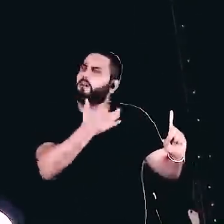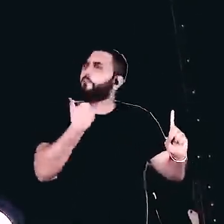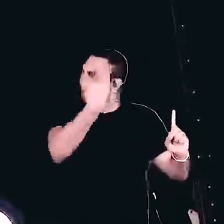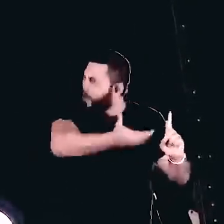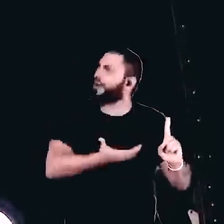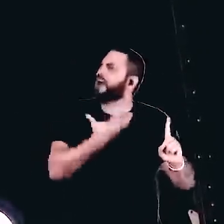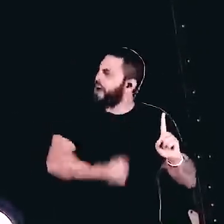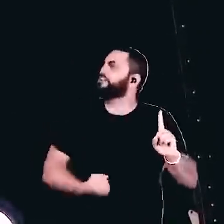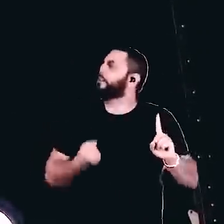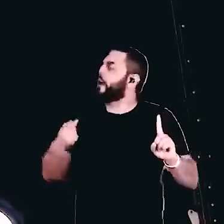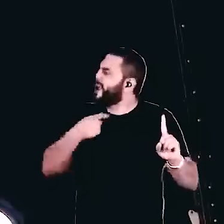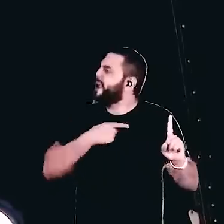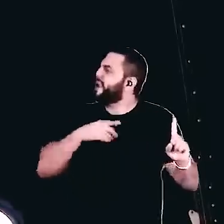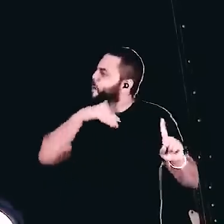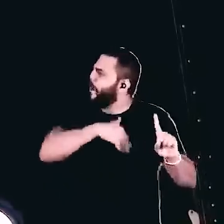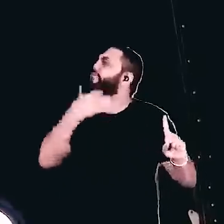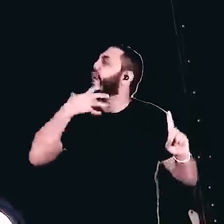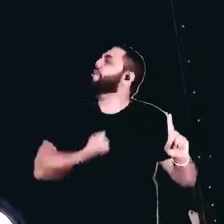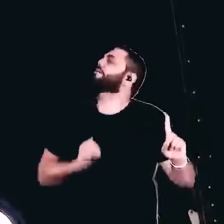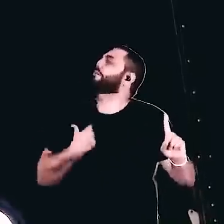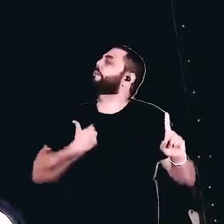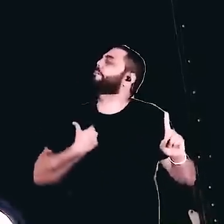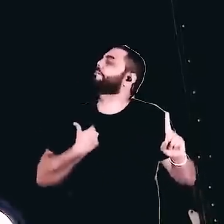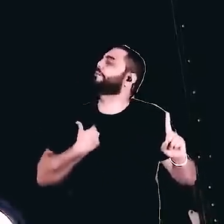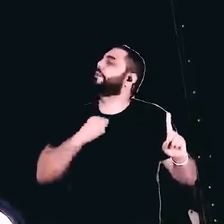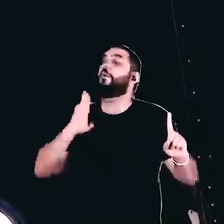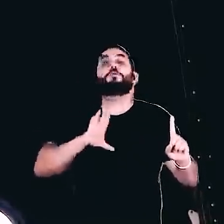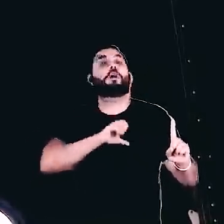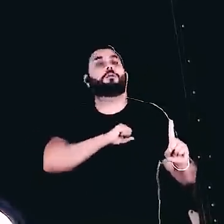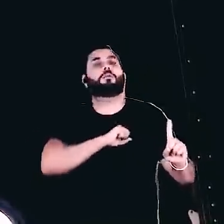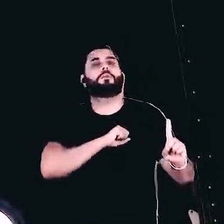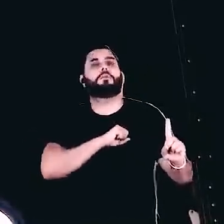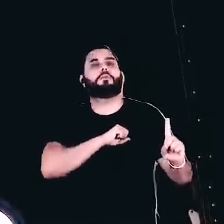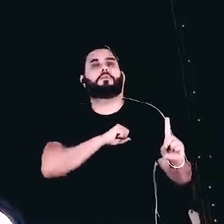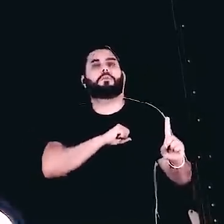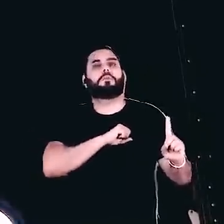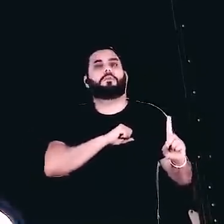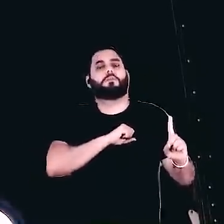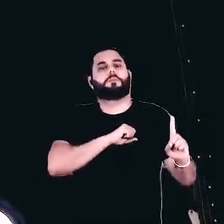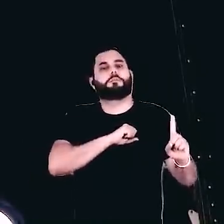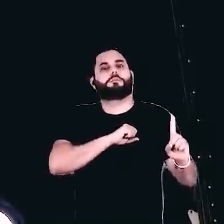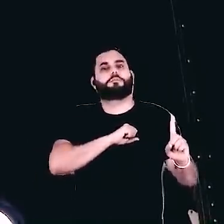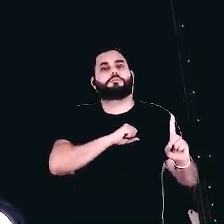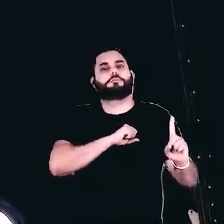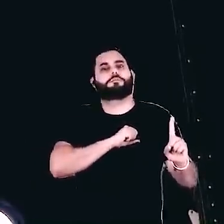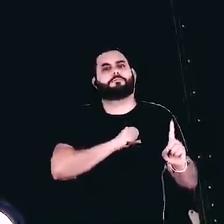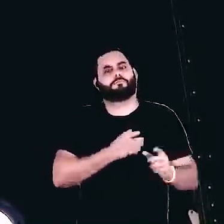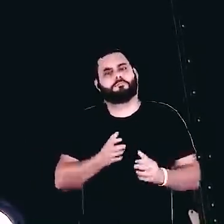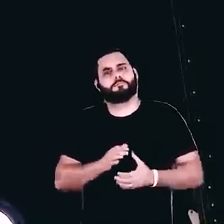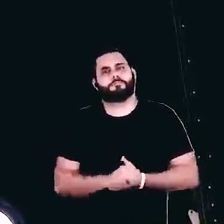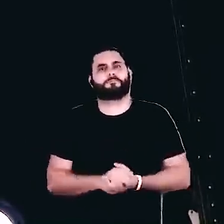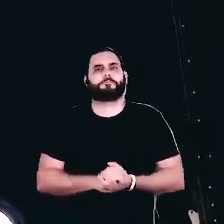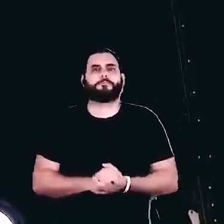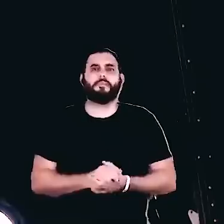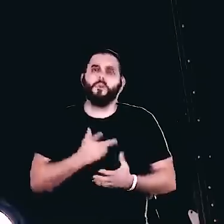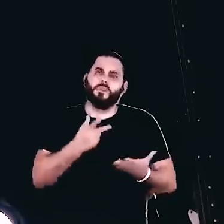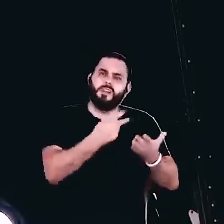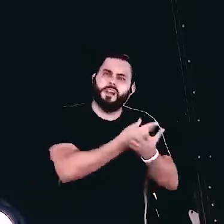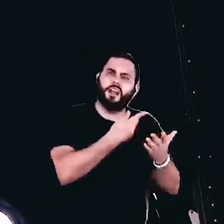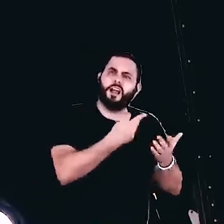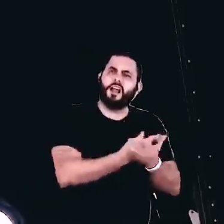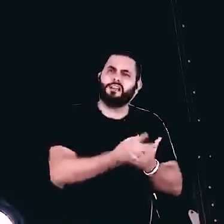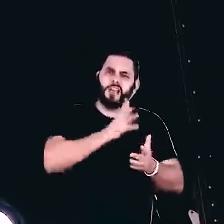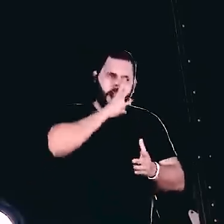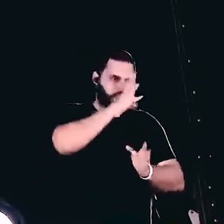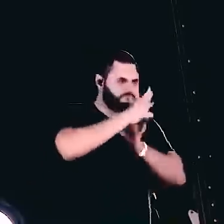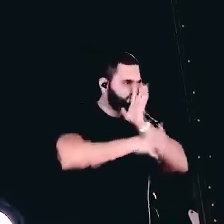o preço em amor, não é? Vamos pagar a conta dele, do irmão, quando ele falhar. Ao